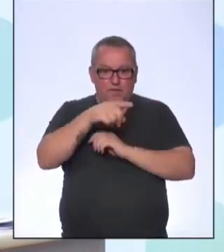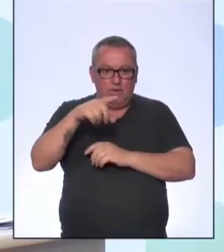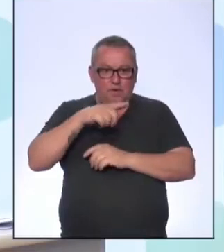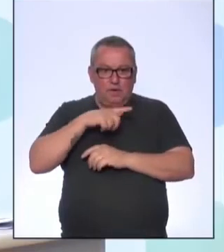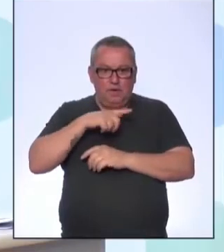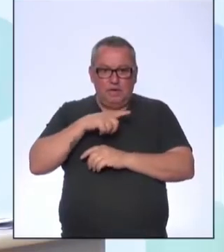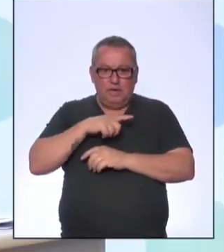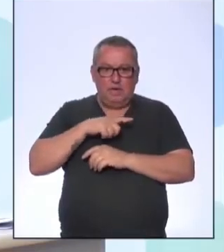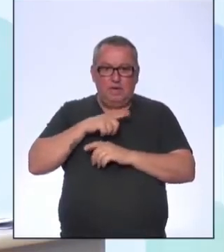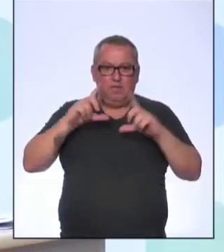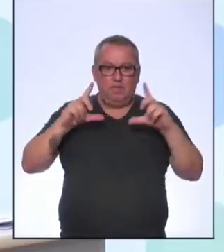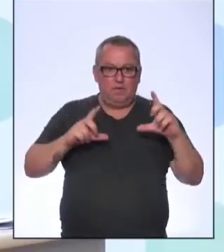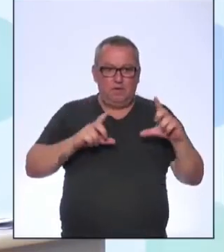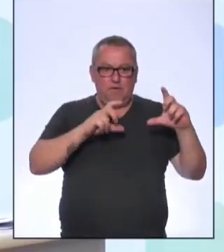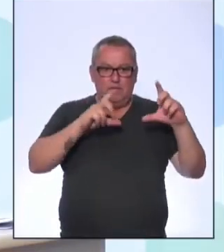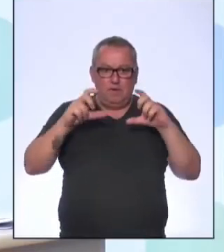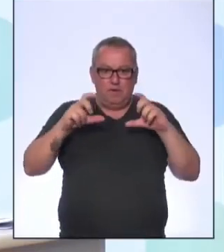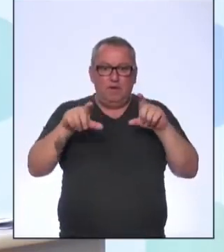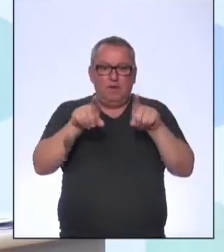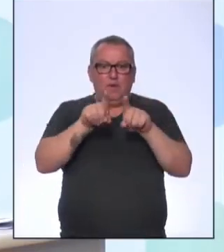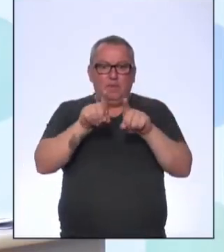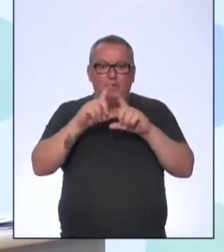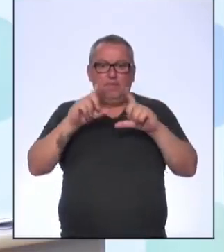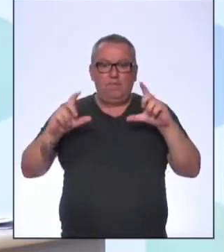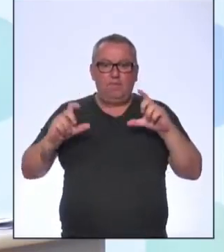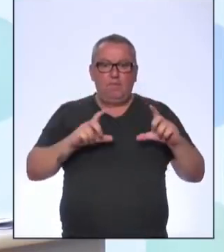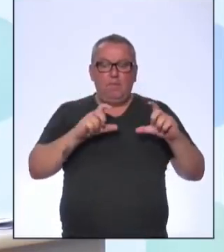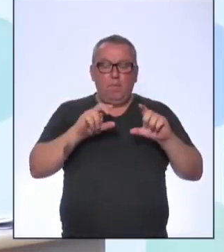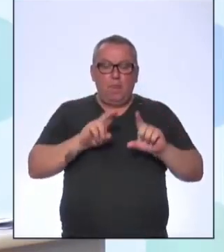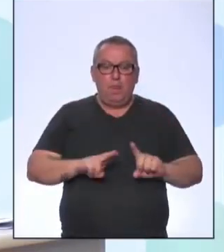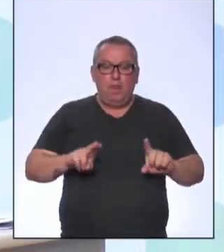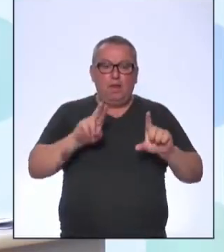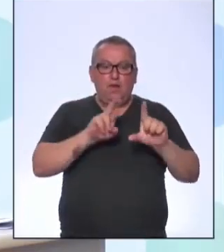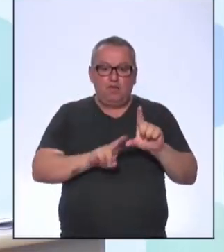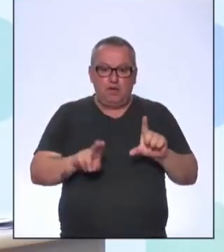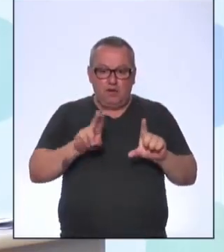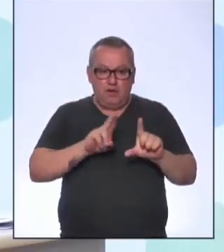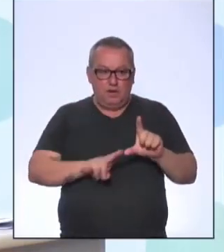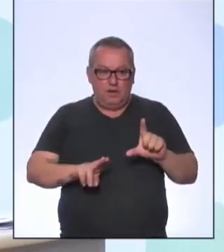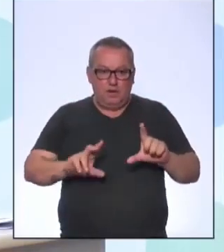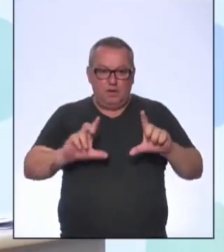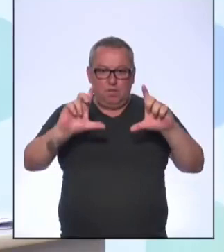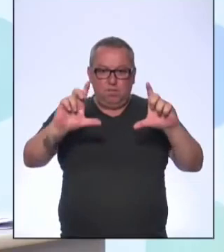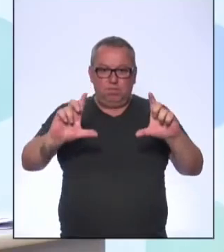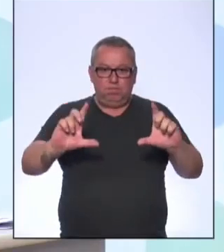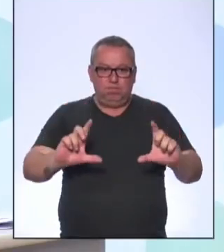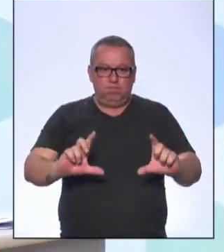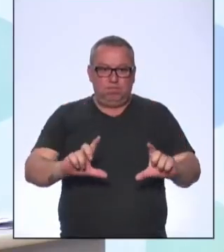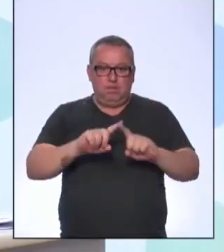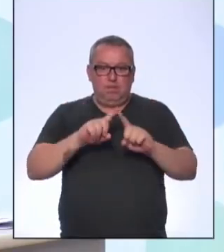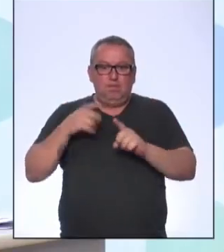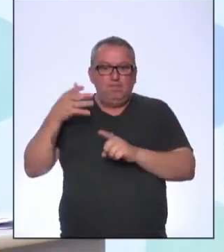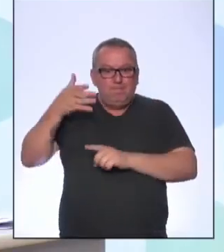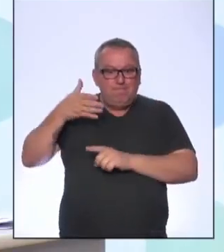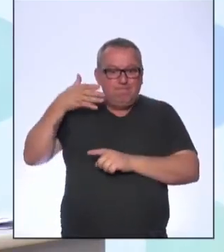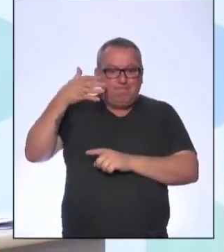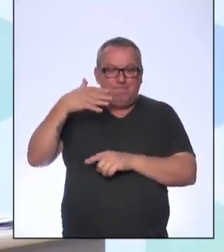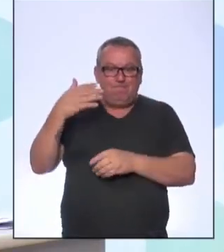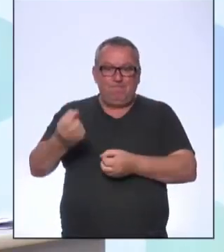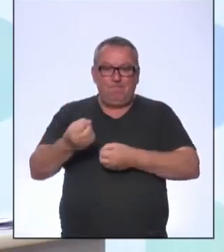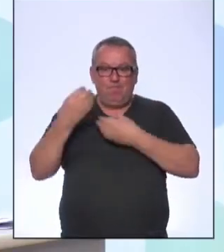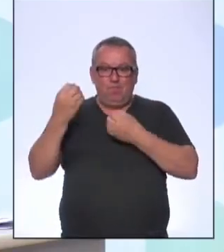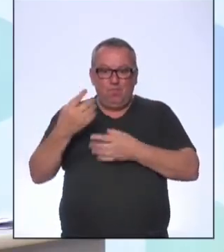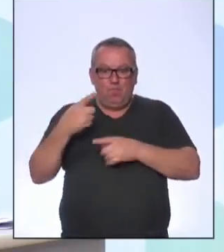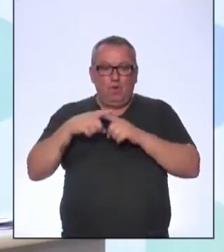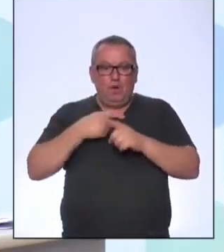as fotografias em sequência, né, e as fotografias com legendas. E você vai estruturando a narrativa da informação,